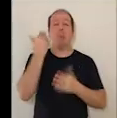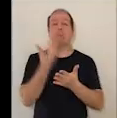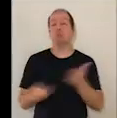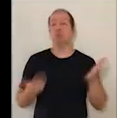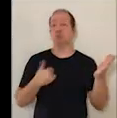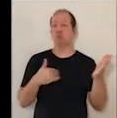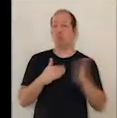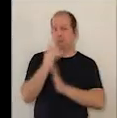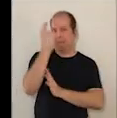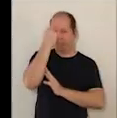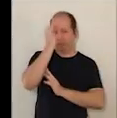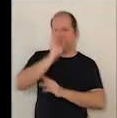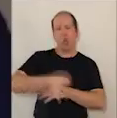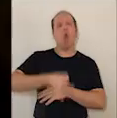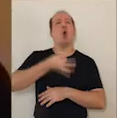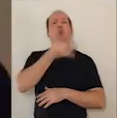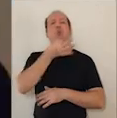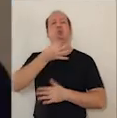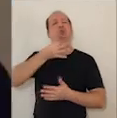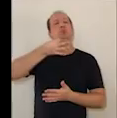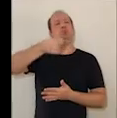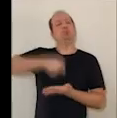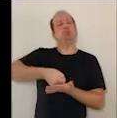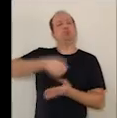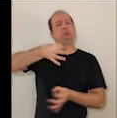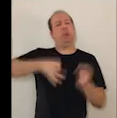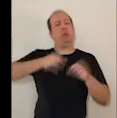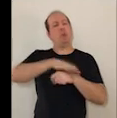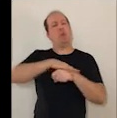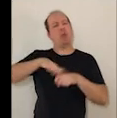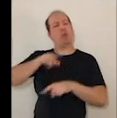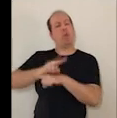nisso. Entra o juiz em conversa com o inspetor.